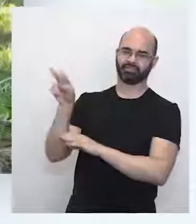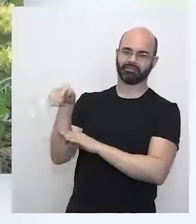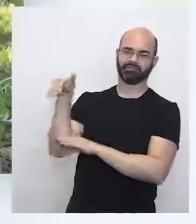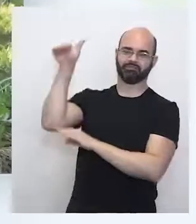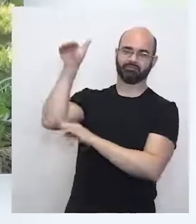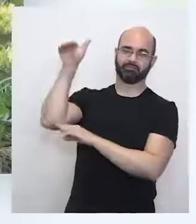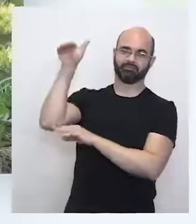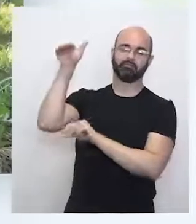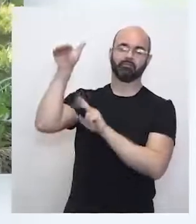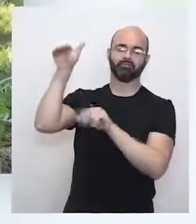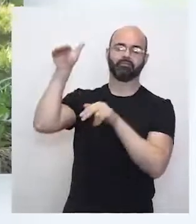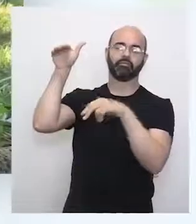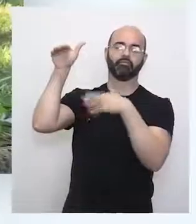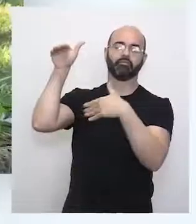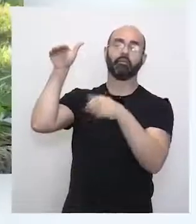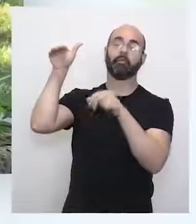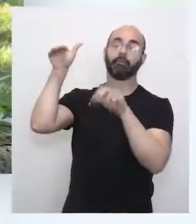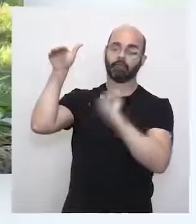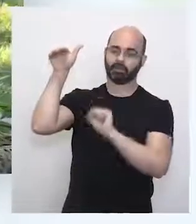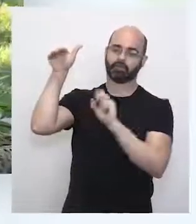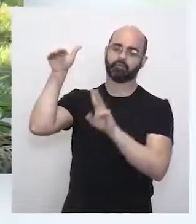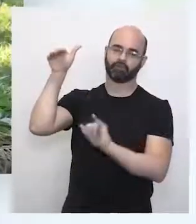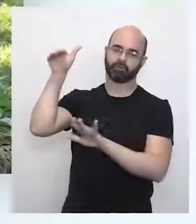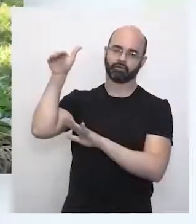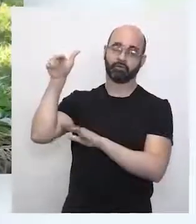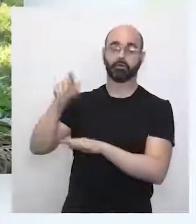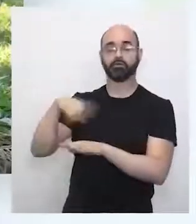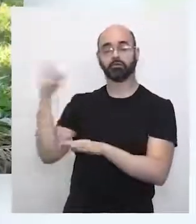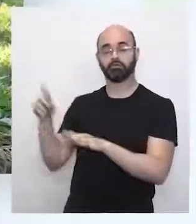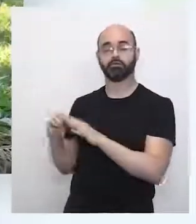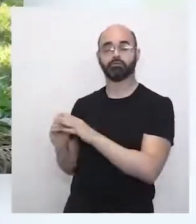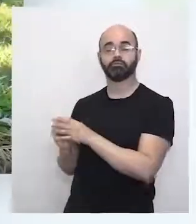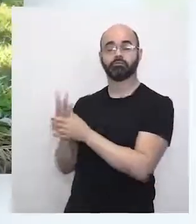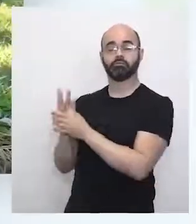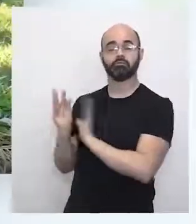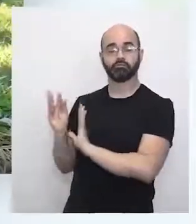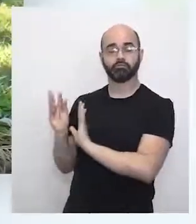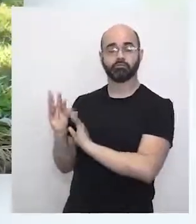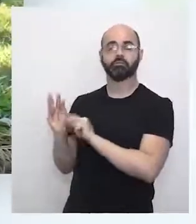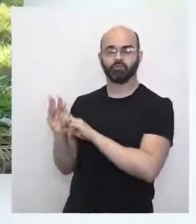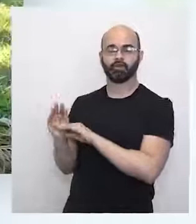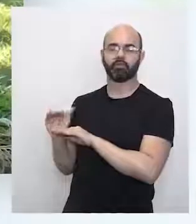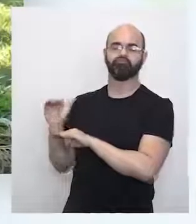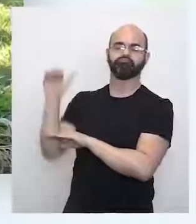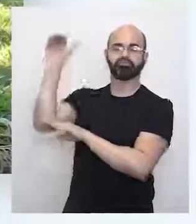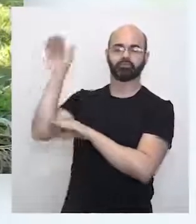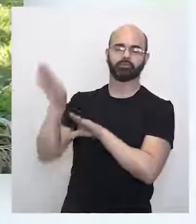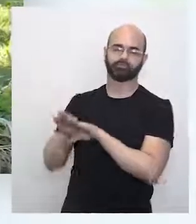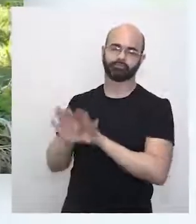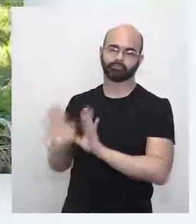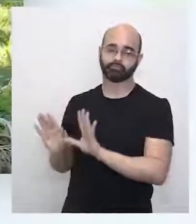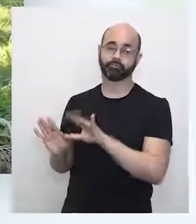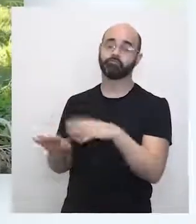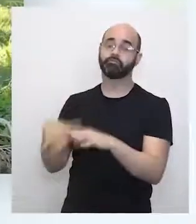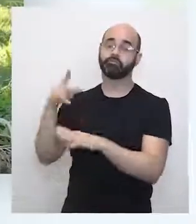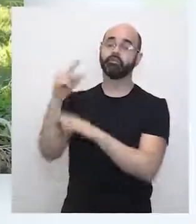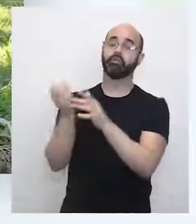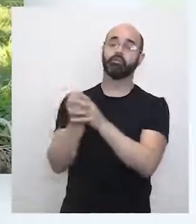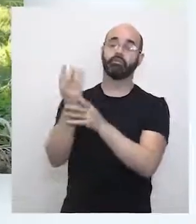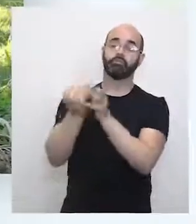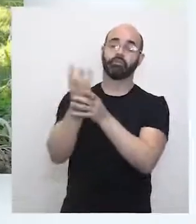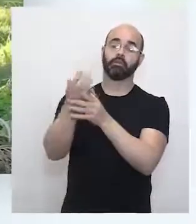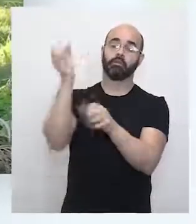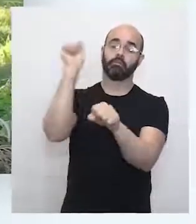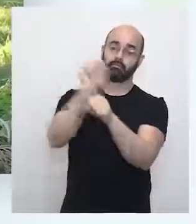daqui a pouco ela vai parar. Então essa surgiu e foi preservada e daqui a pouco ela também está produzindo. Quando essa deixar de produzir, essa daqui